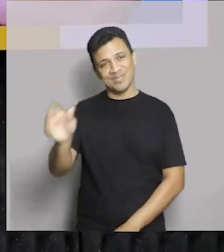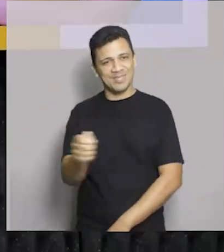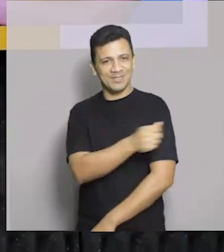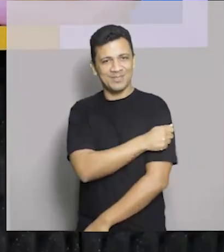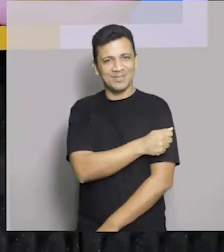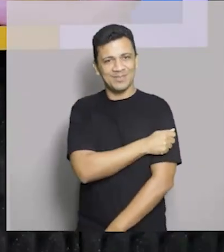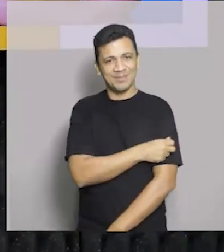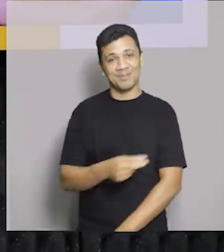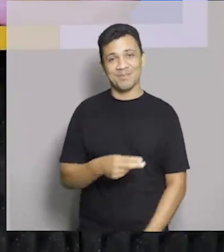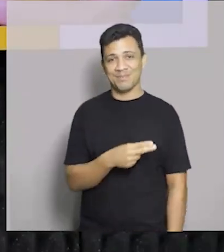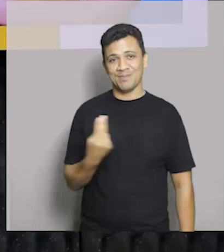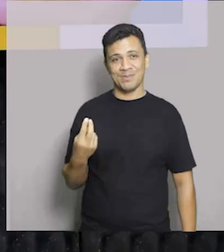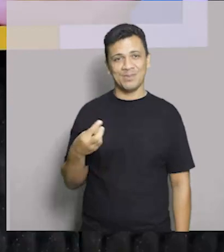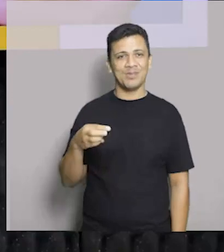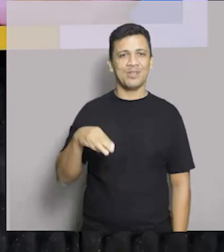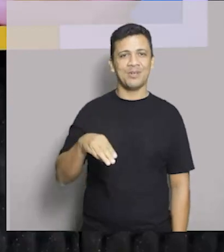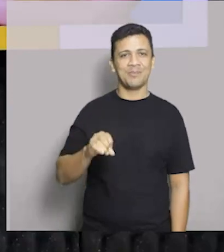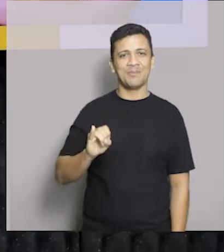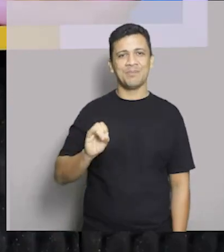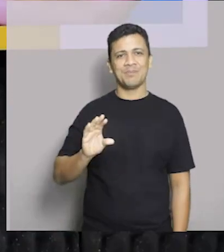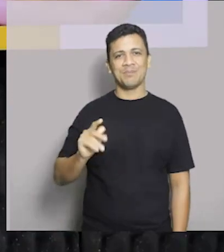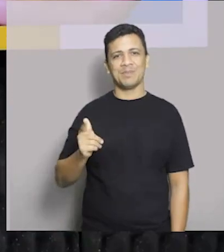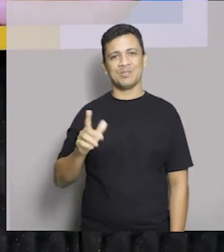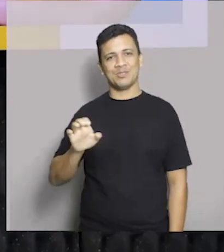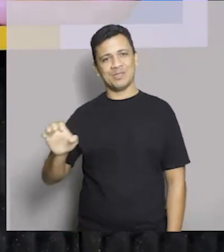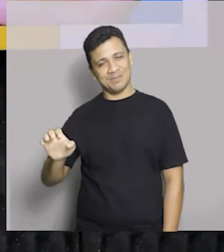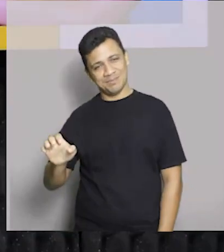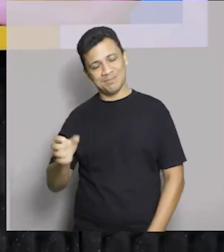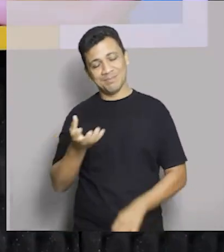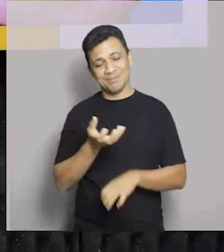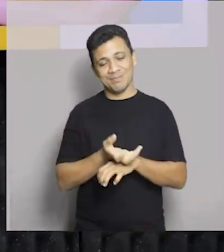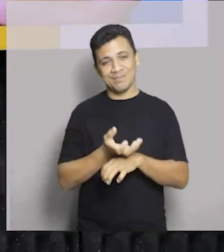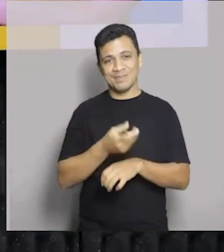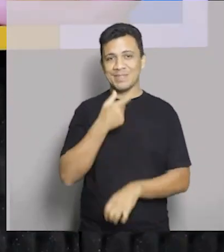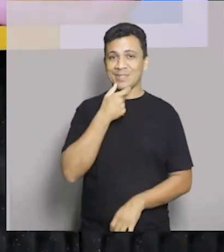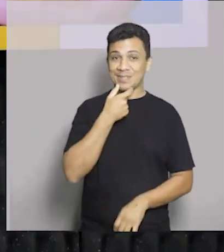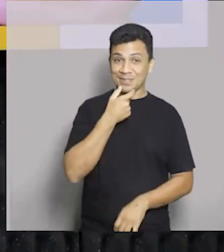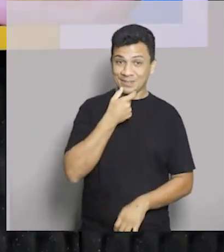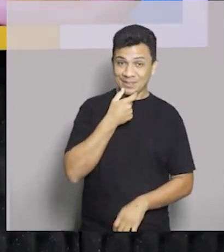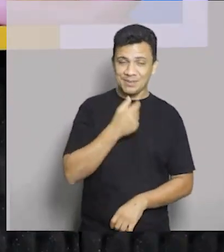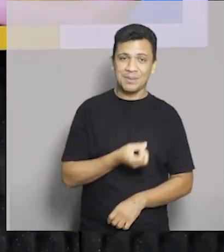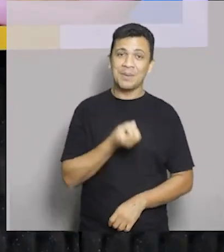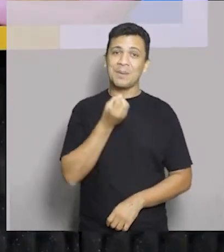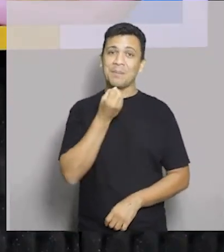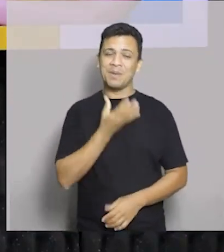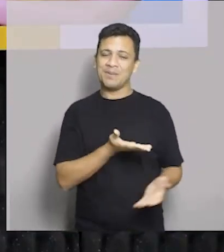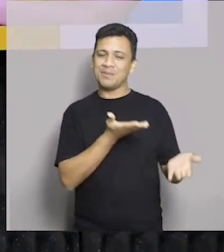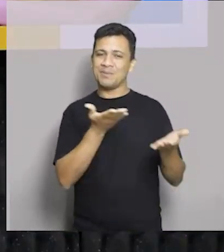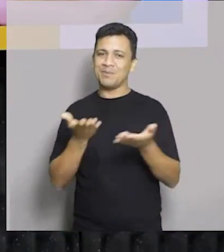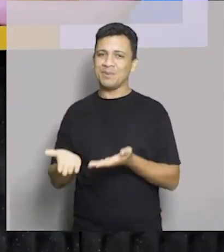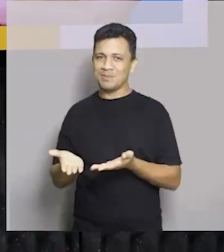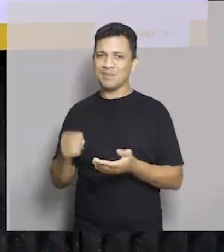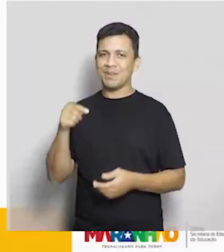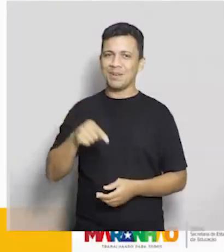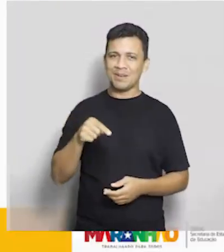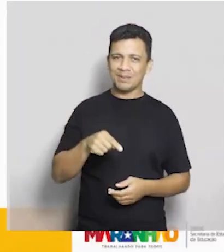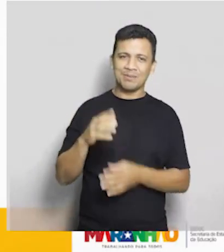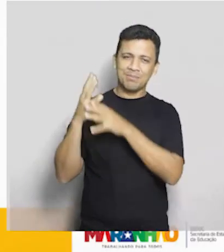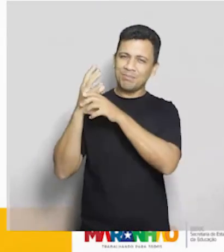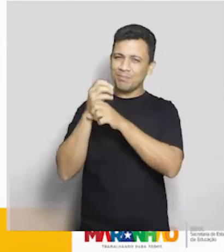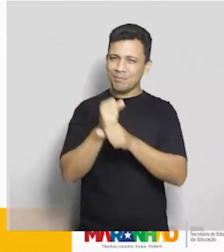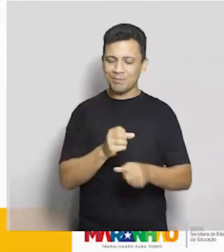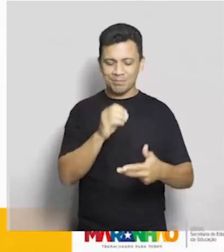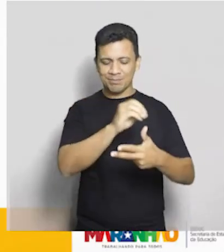everybody, I'm Teacher Michelle. Olá pessoal, professora Michelle de inglês aqui com vocês mais uma vez. Bem-vindos ao preparatório do Enem. Hoje nós